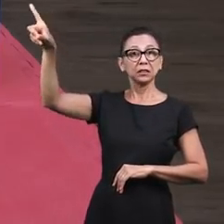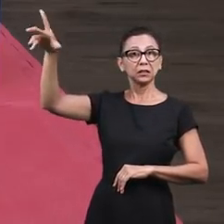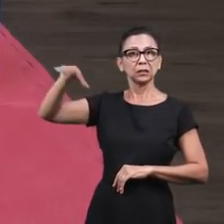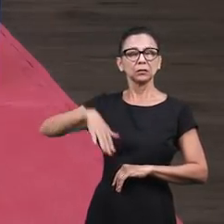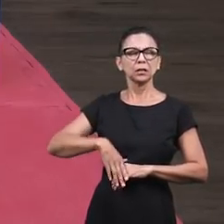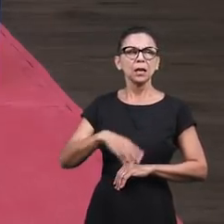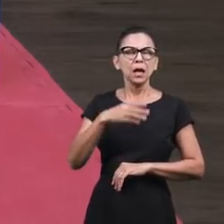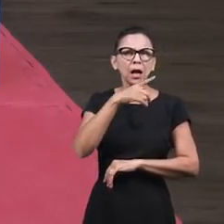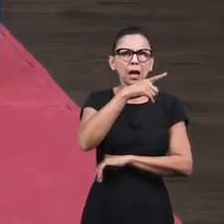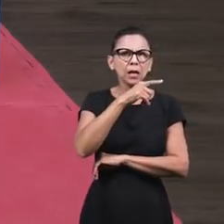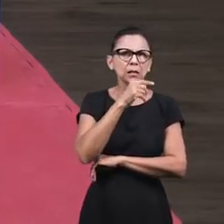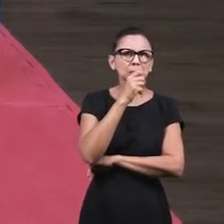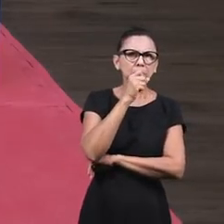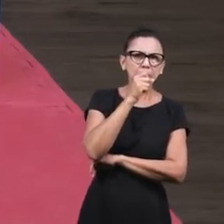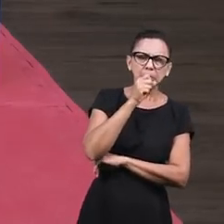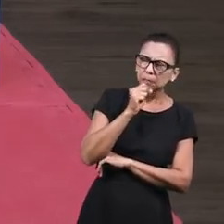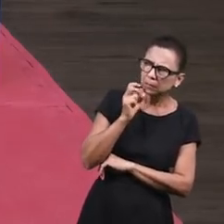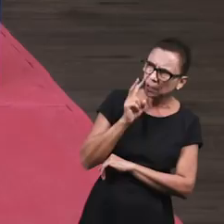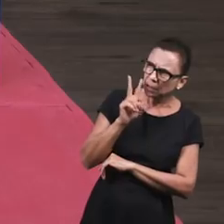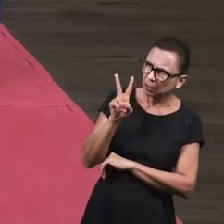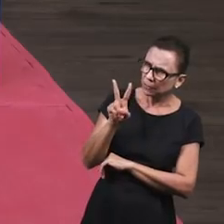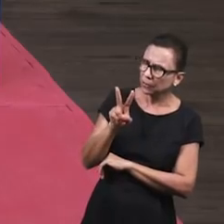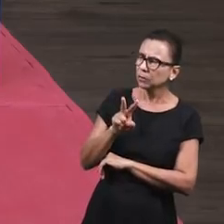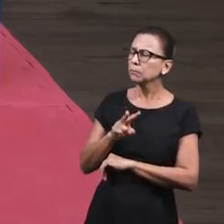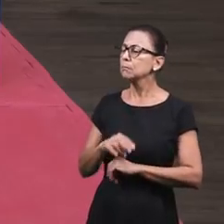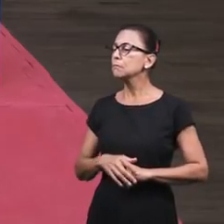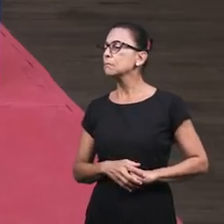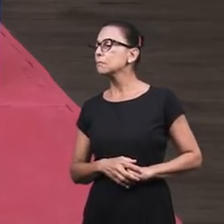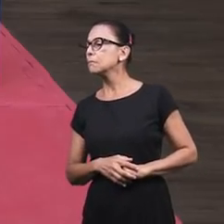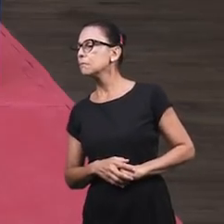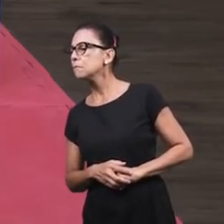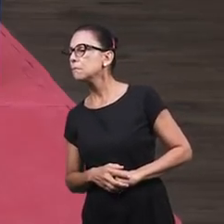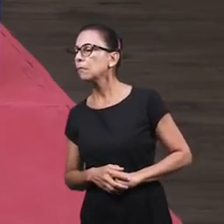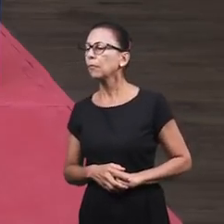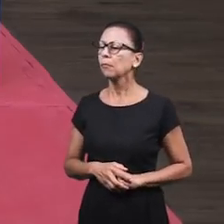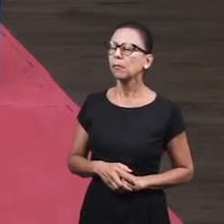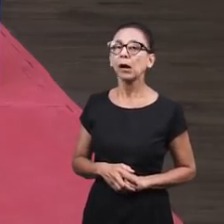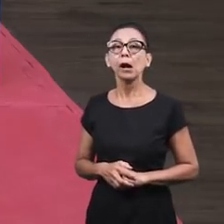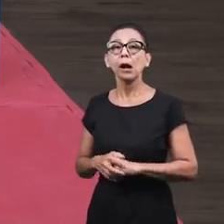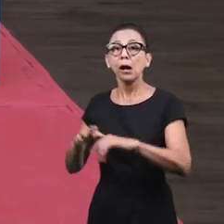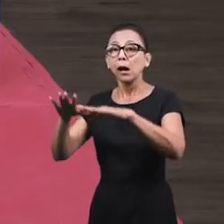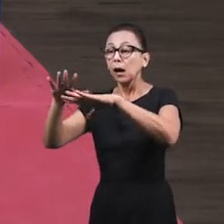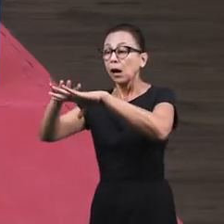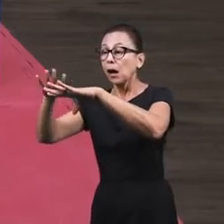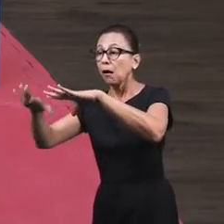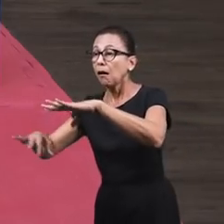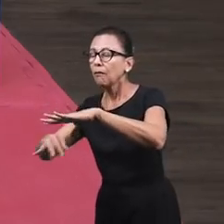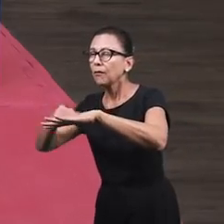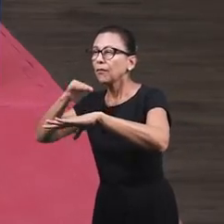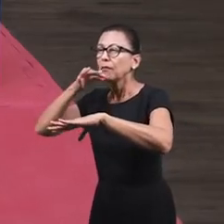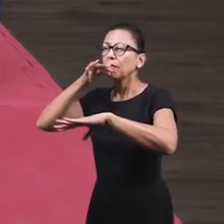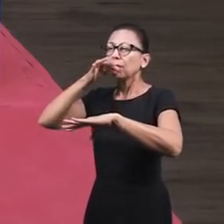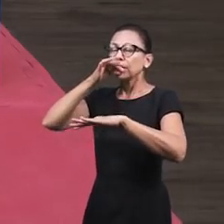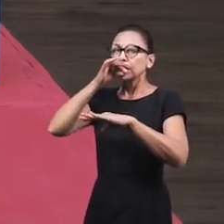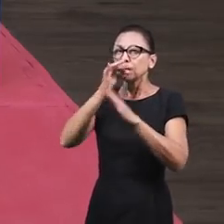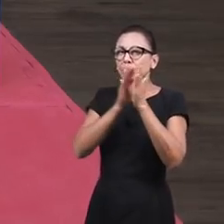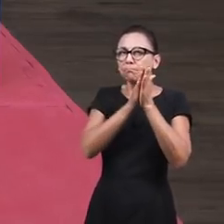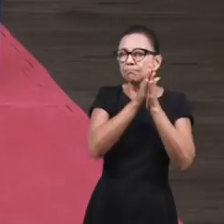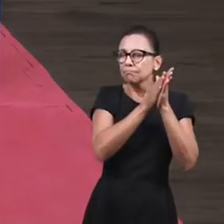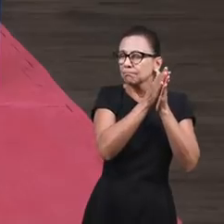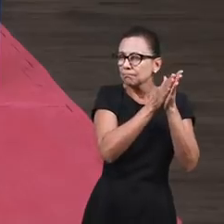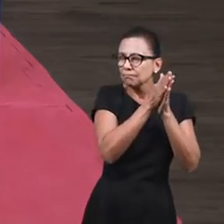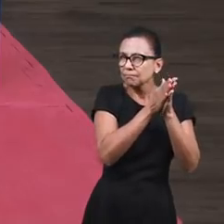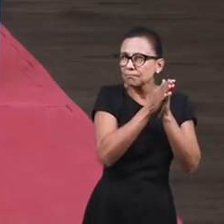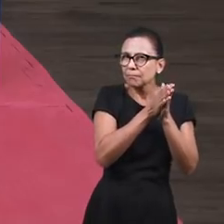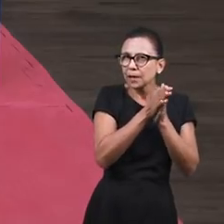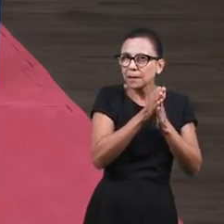vinha do lado do Palácio dele ele quis esta vinha para ele ele queria transformar vinha numa horta e ele